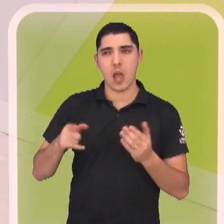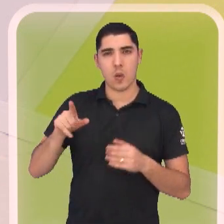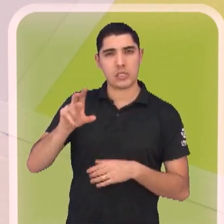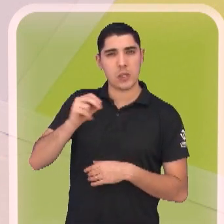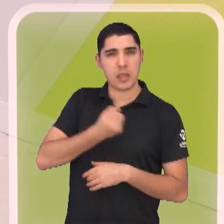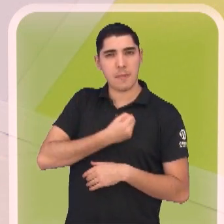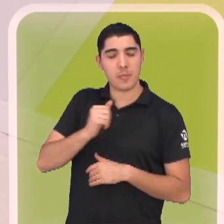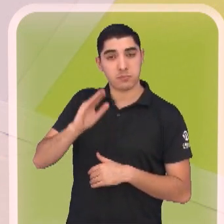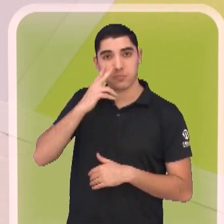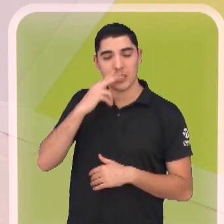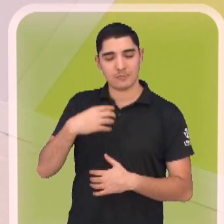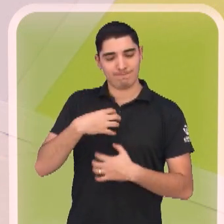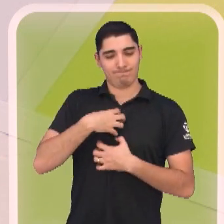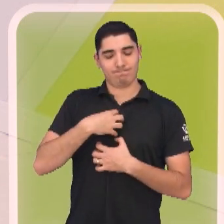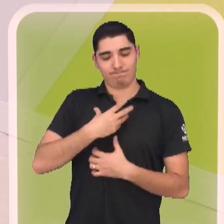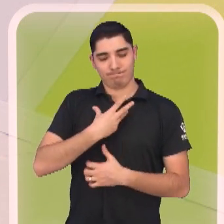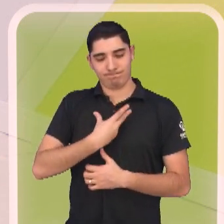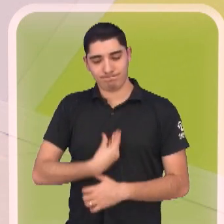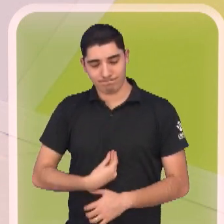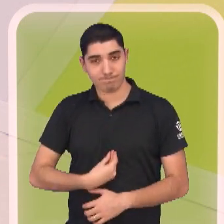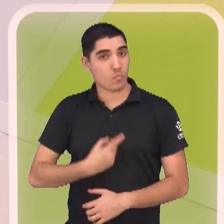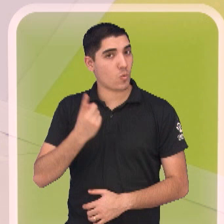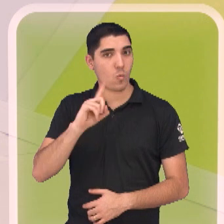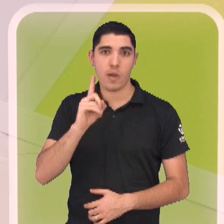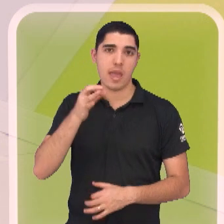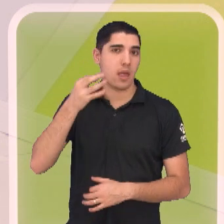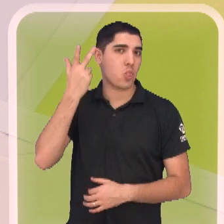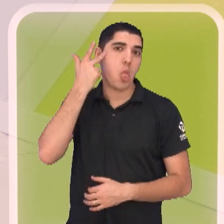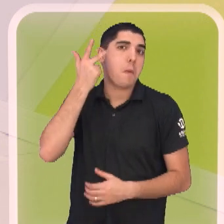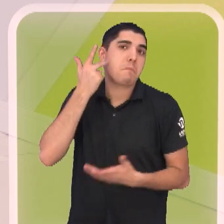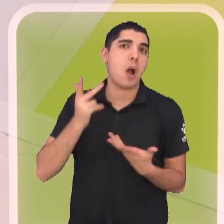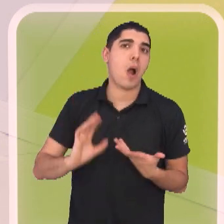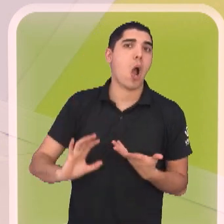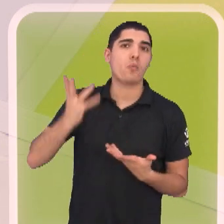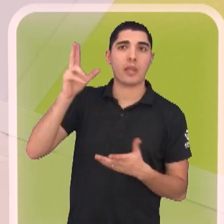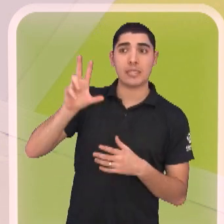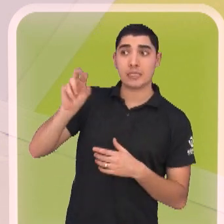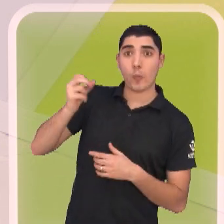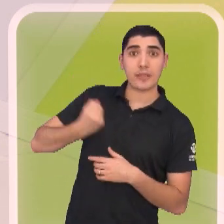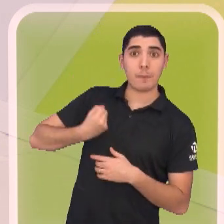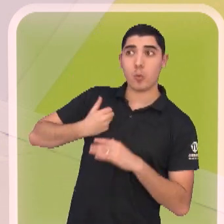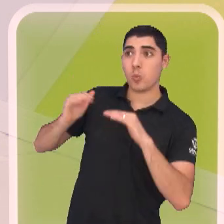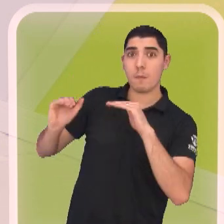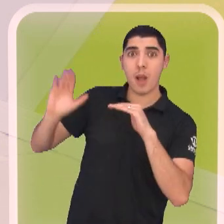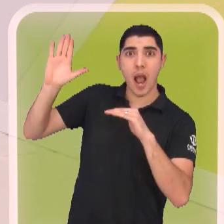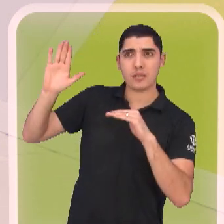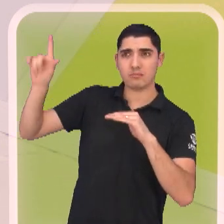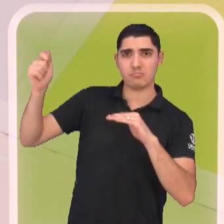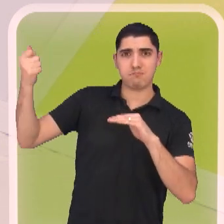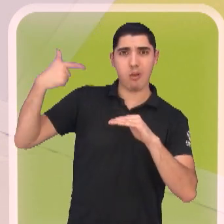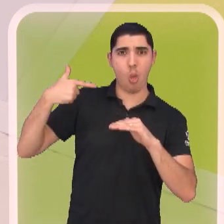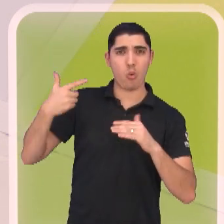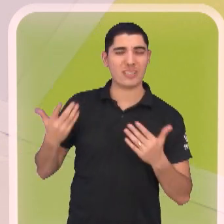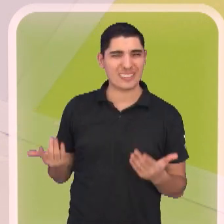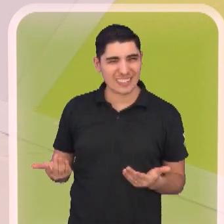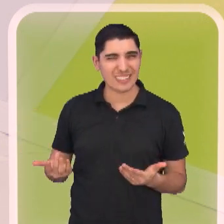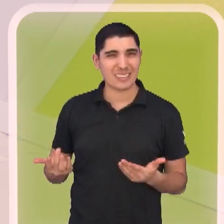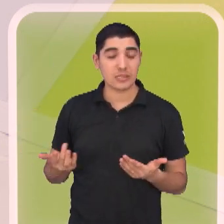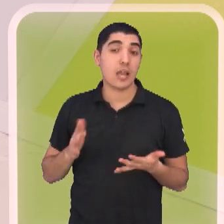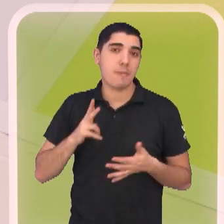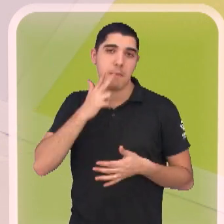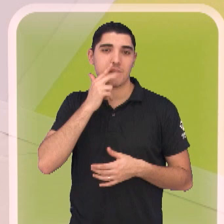mexe com o brilho do elenco não é normal tomar uma uma pancada dessa E aí ele realmente